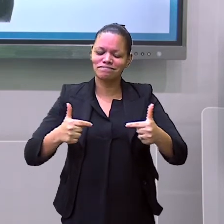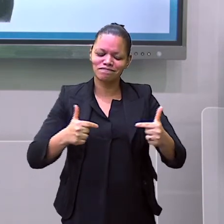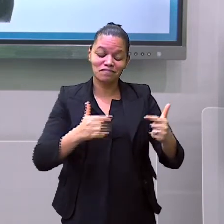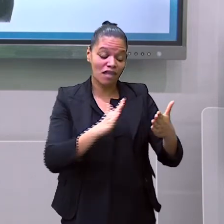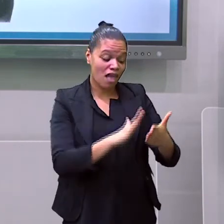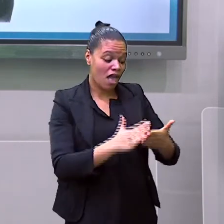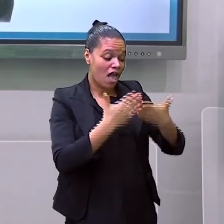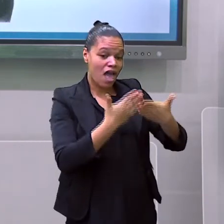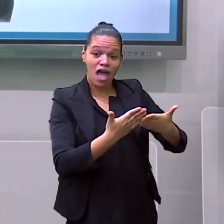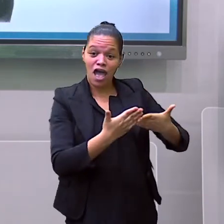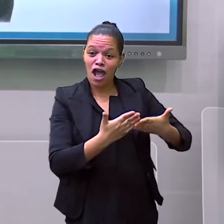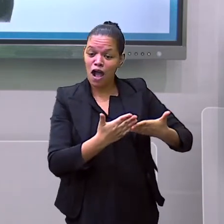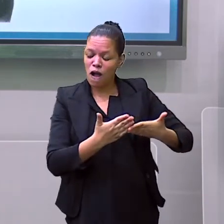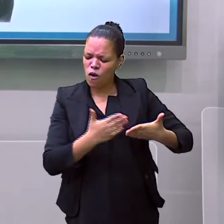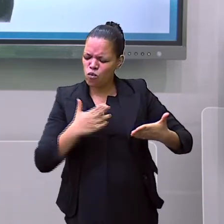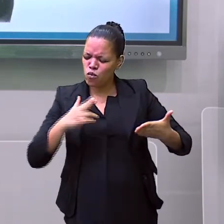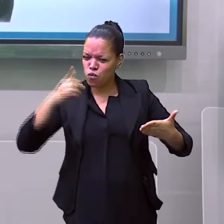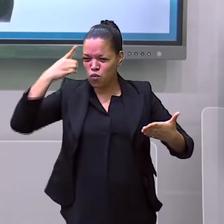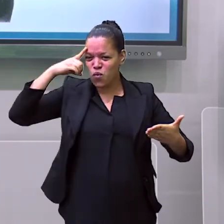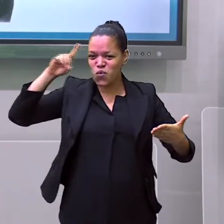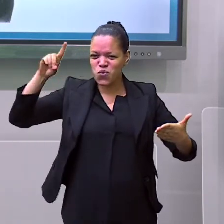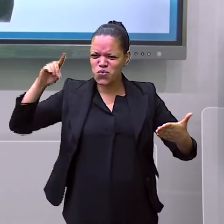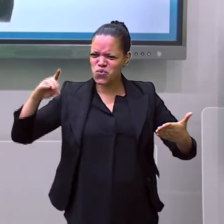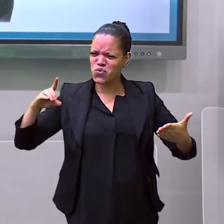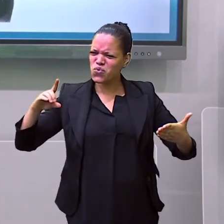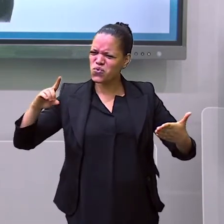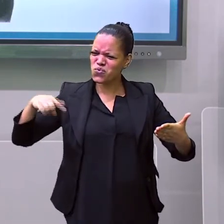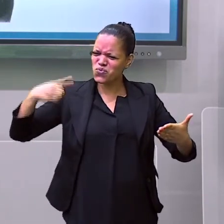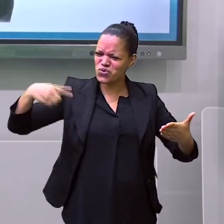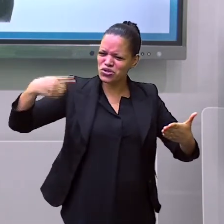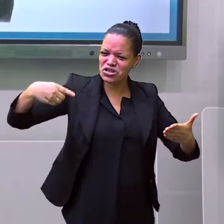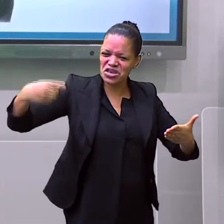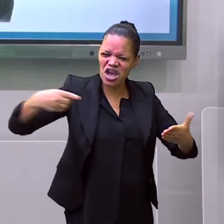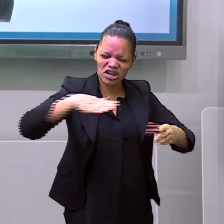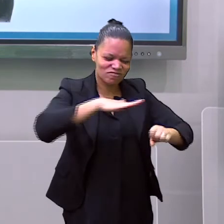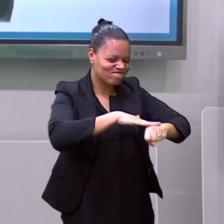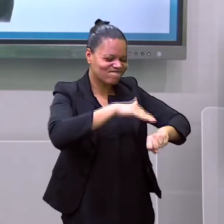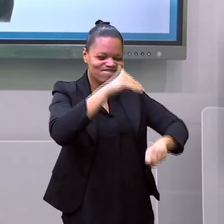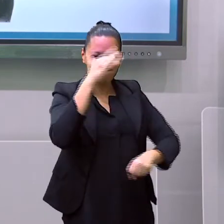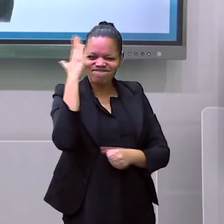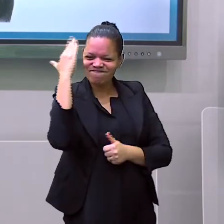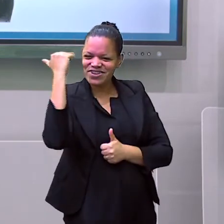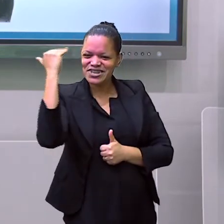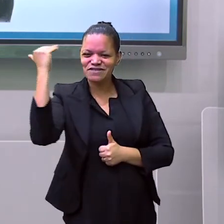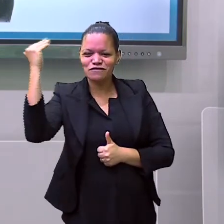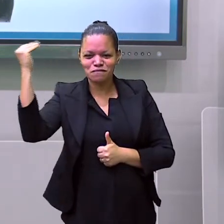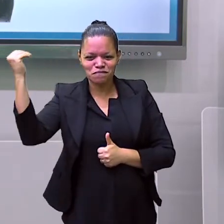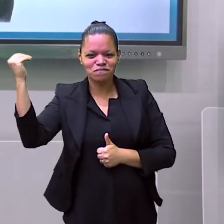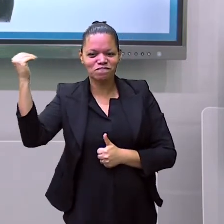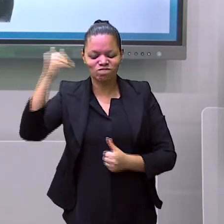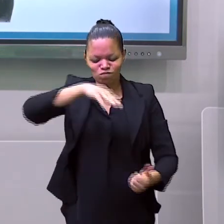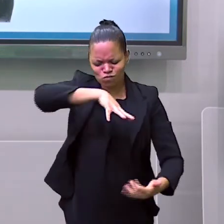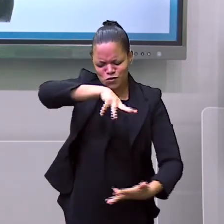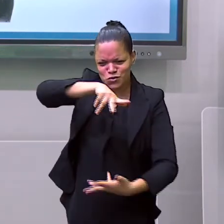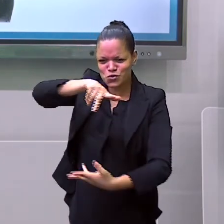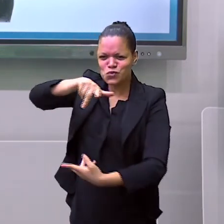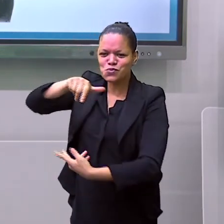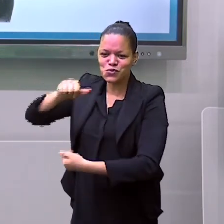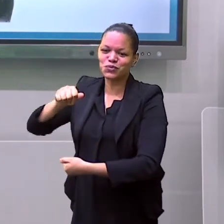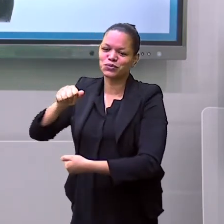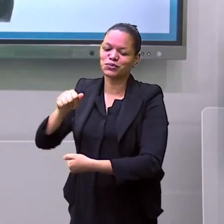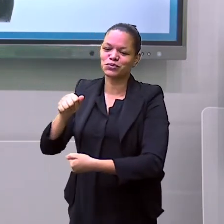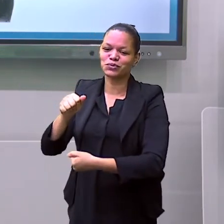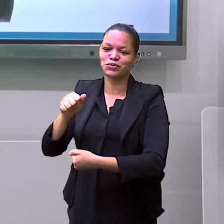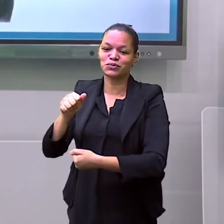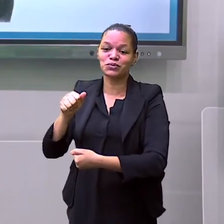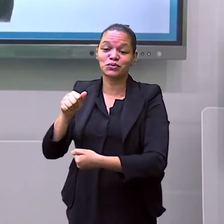ele começou a ser escrito pouco antes da Anne e seus pais e sua irmã